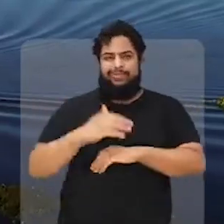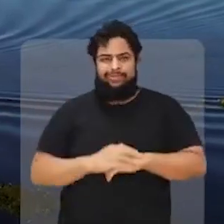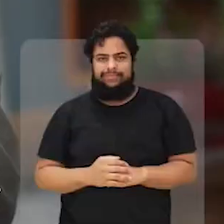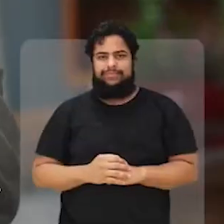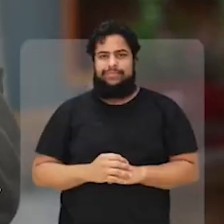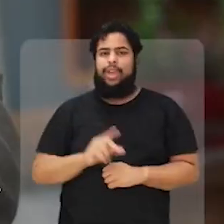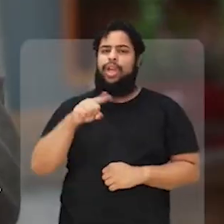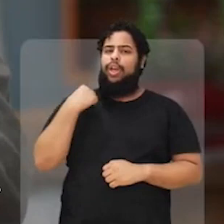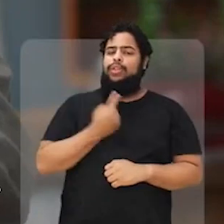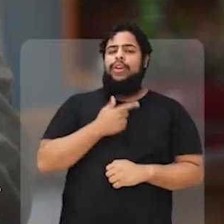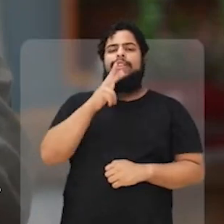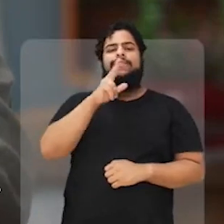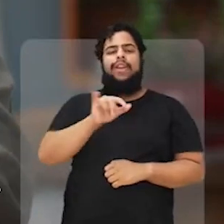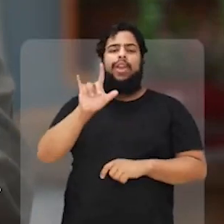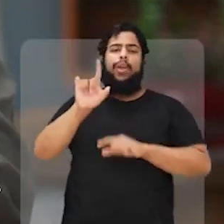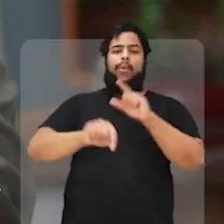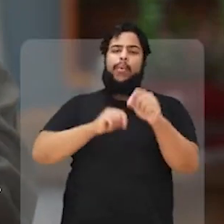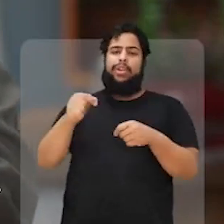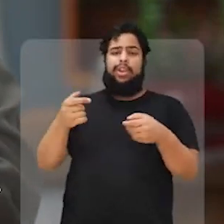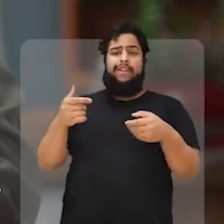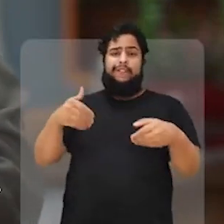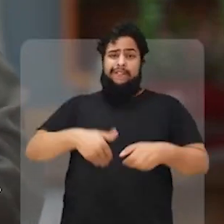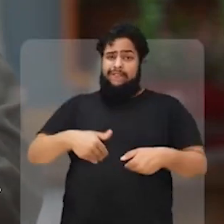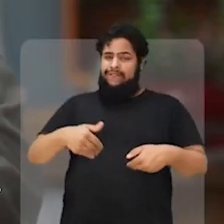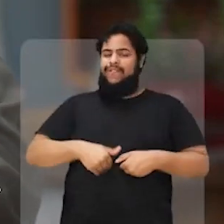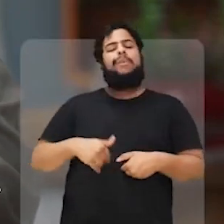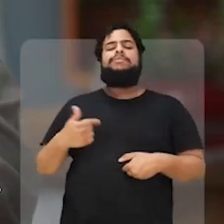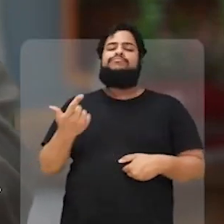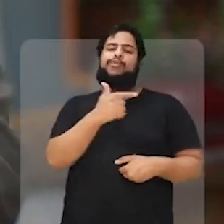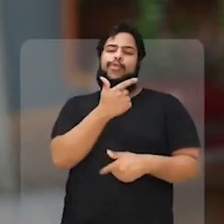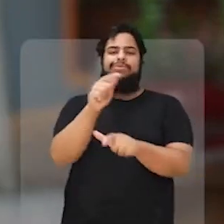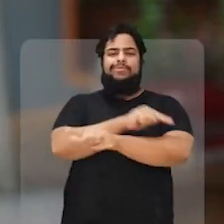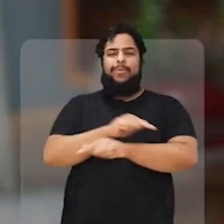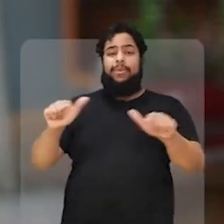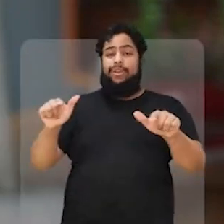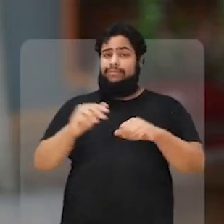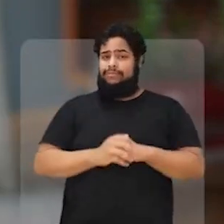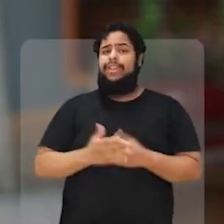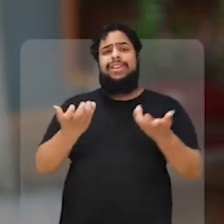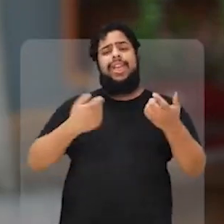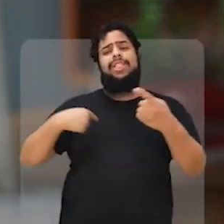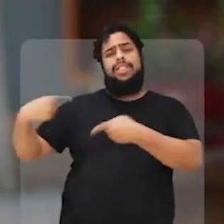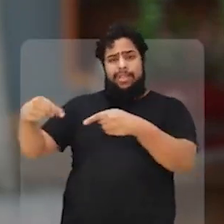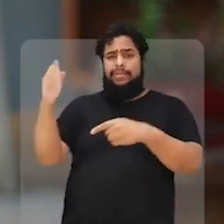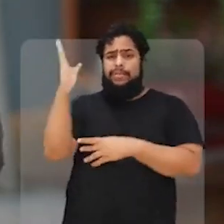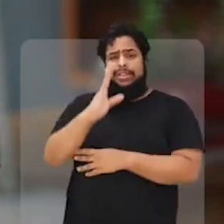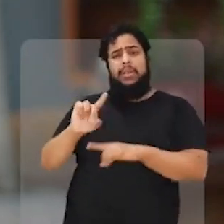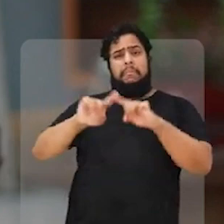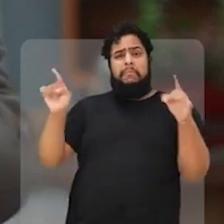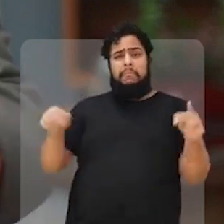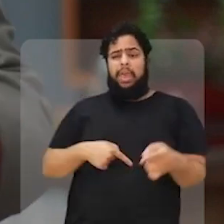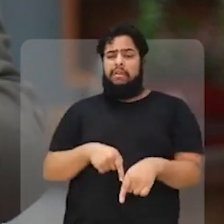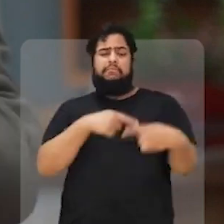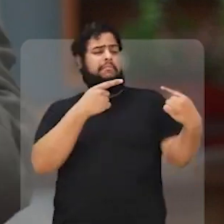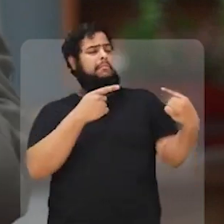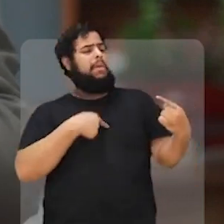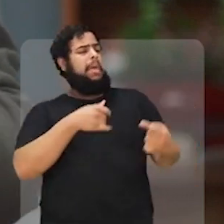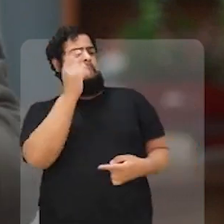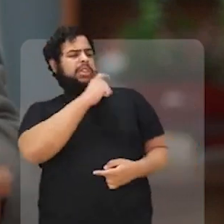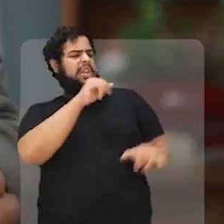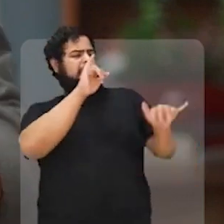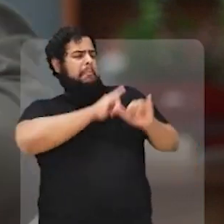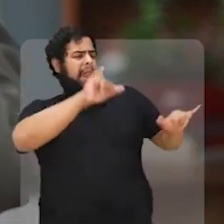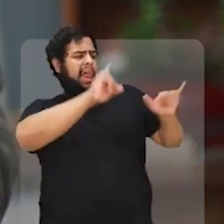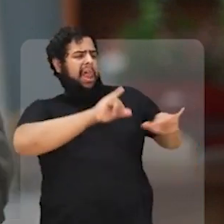ambiente. Vamos tirar esse país de novo do mapa da fome. Quero debater o Brasil, mas meu adversário prefere